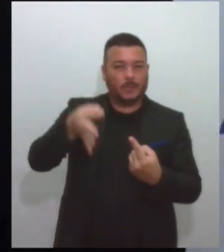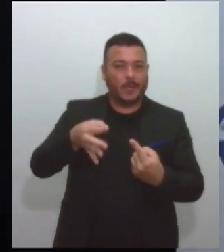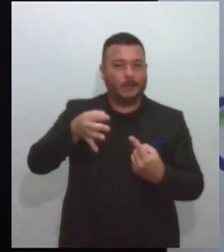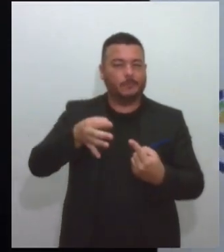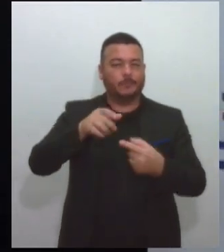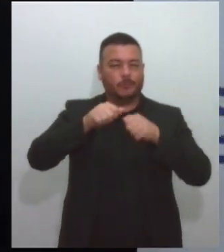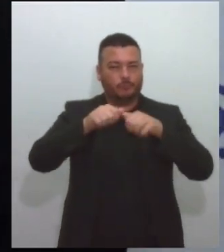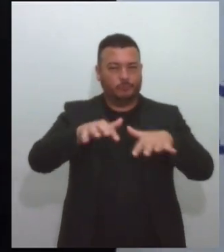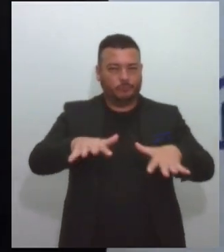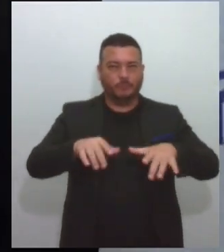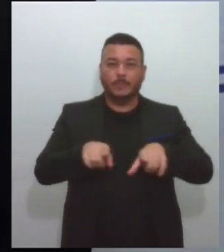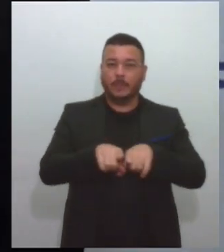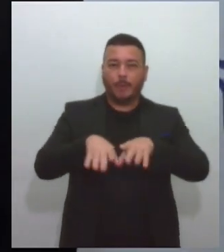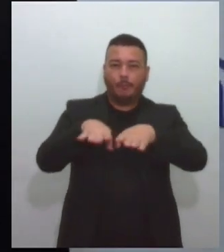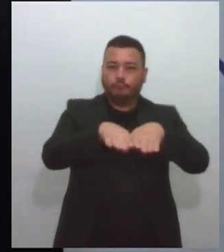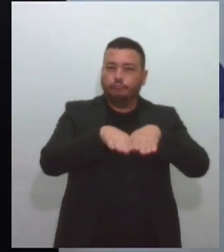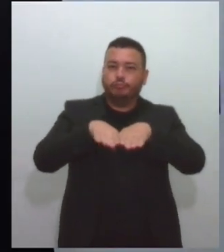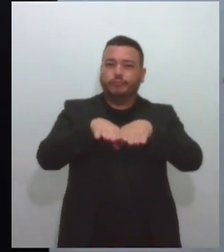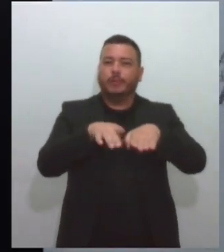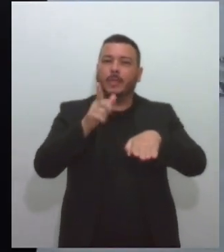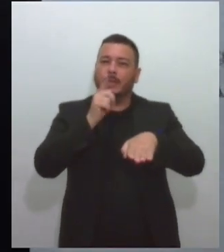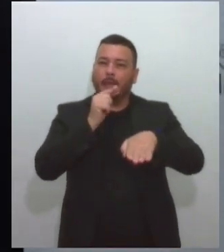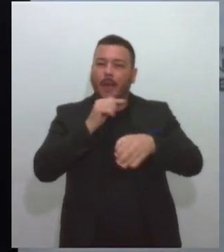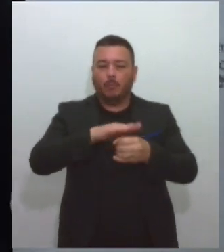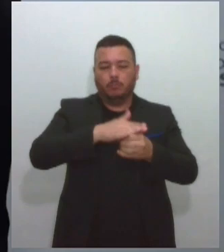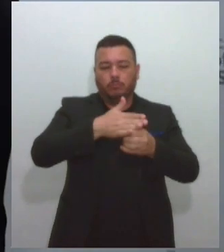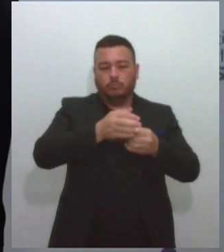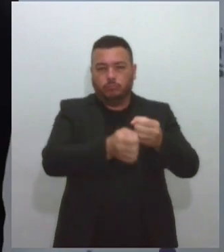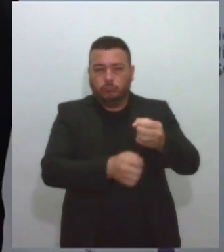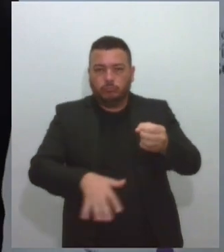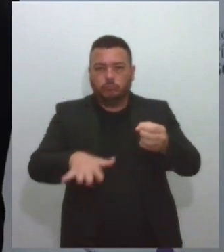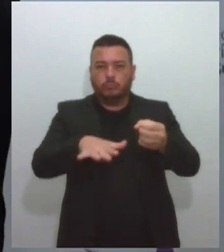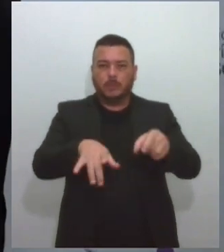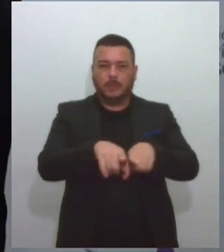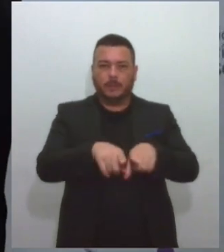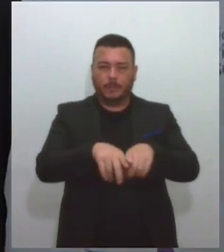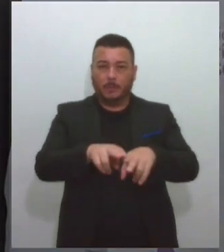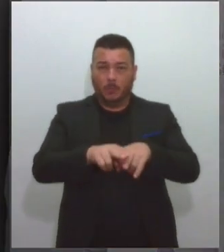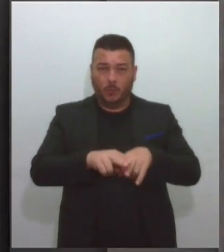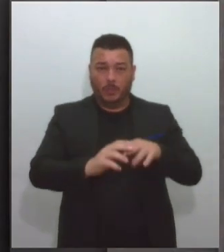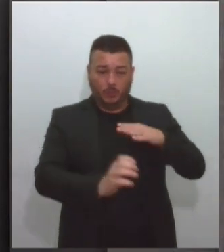universalização da água e do esgoto, e que o Estado e a DESO não teriam essa capacidade de investimento.